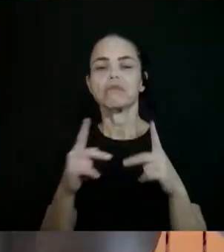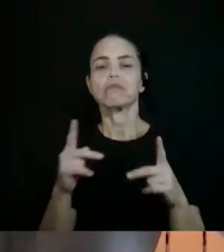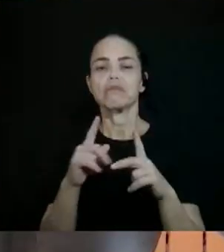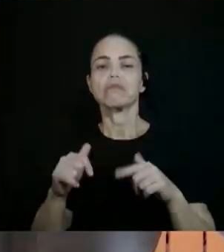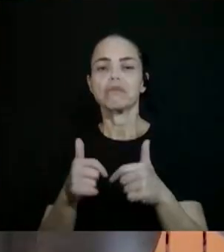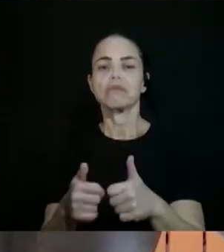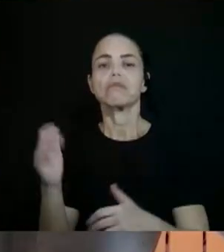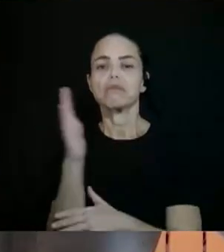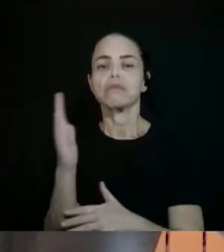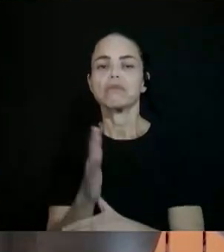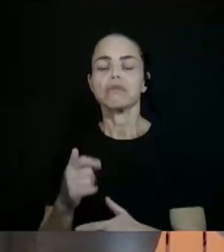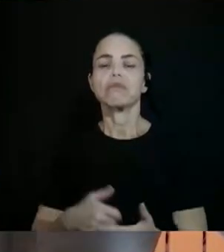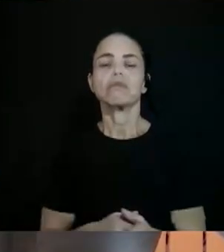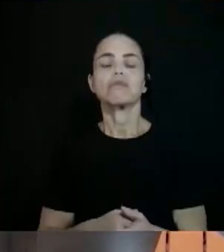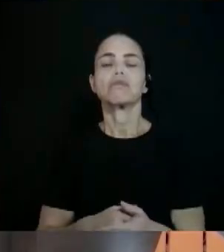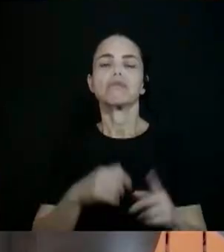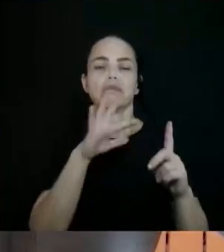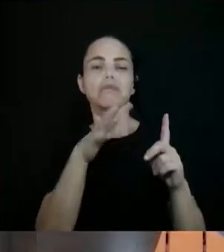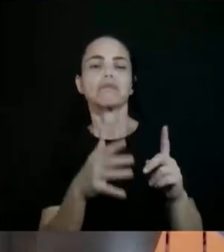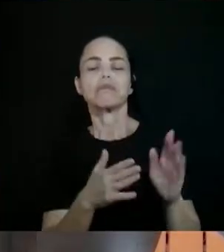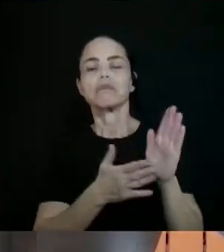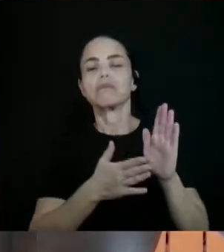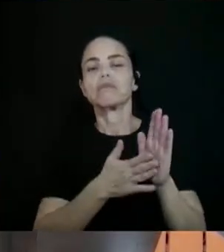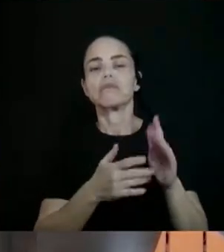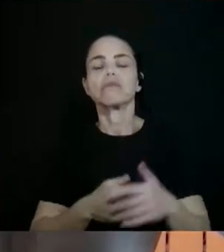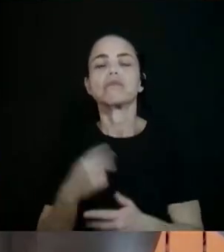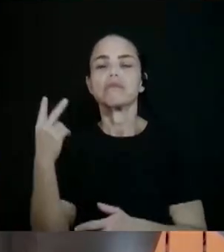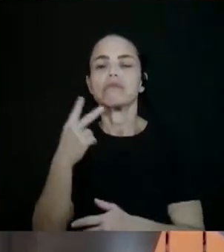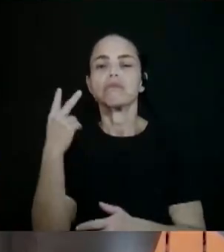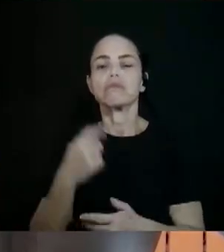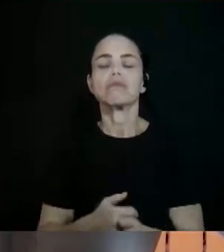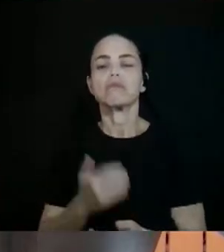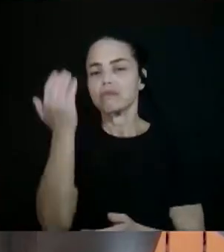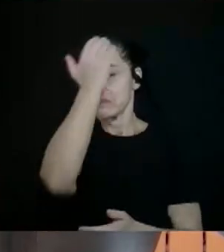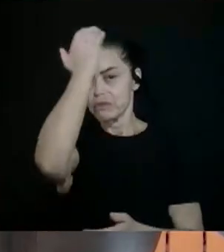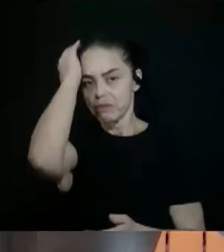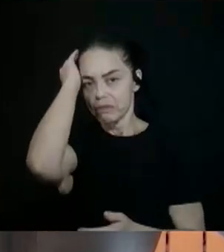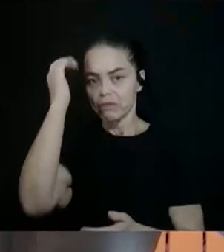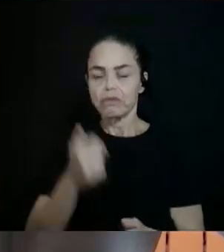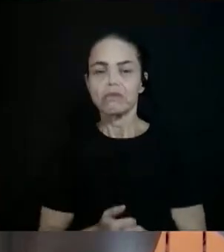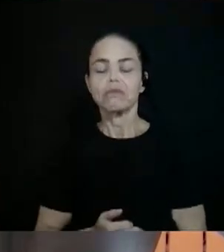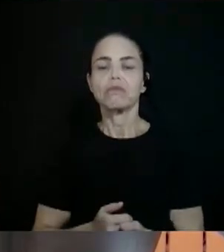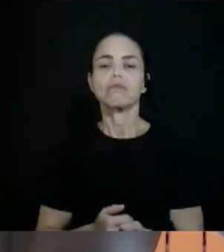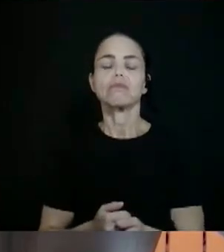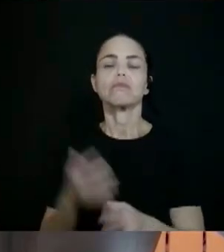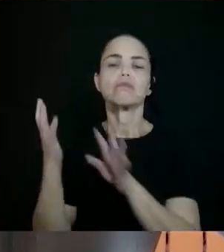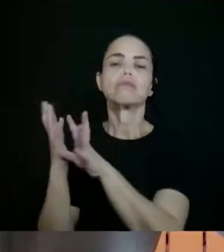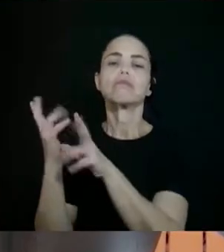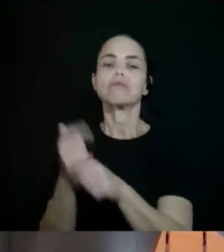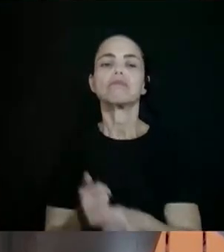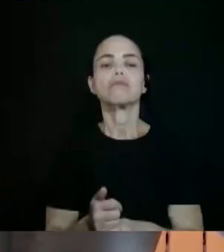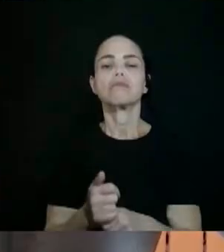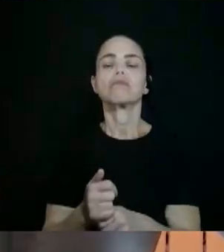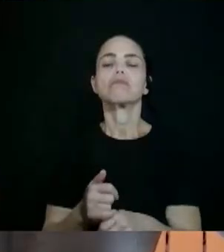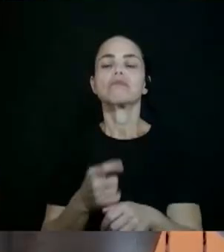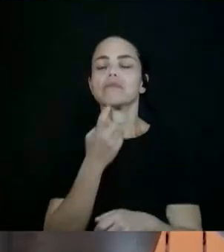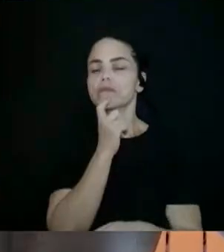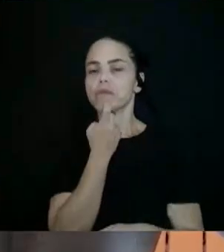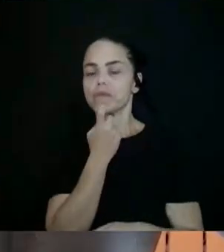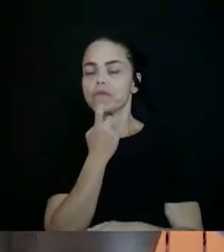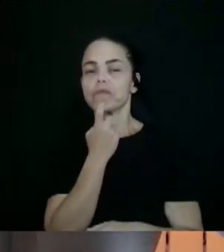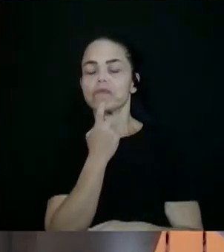A solenidade foi proposta pelo vereador Luiz Iabico. Nossa jornada começa pelo Templo de Campinas. Anunciado